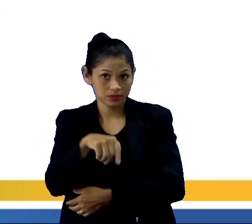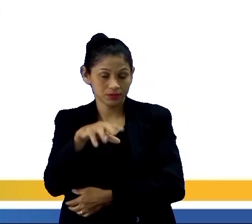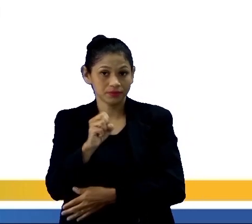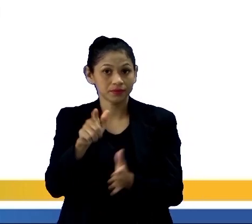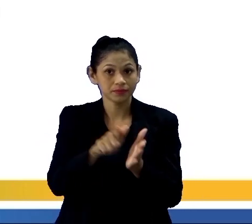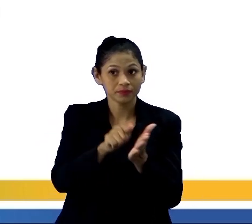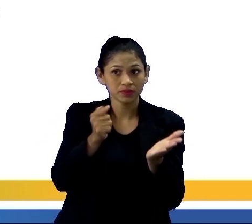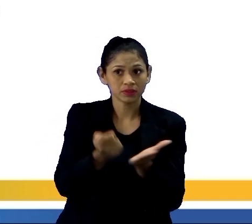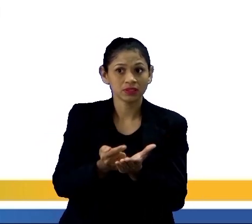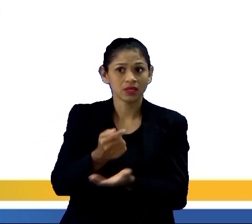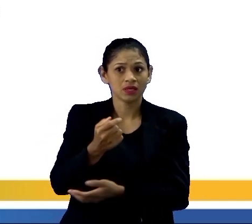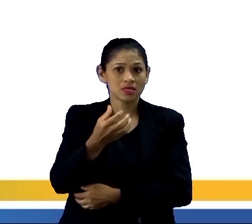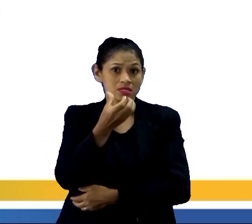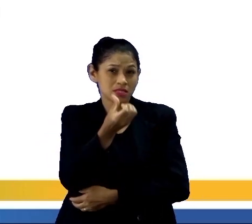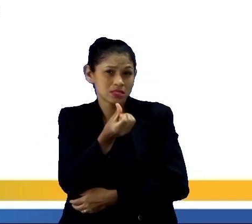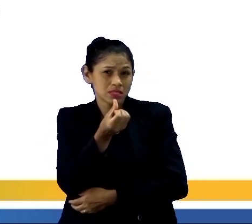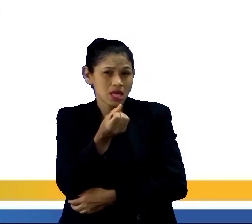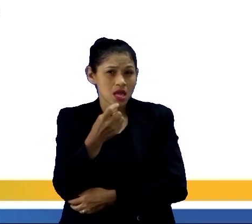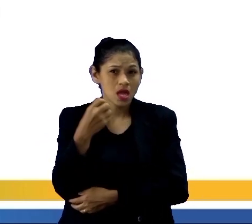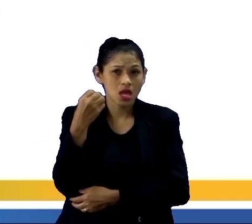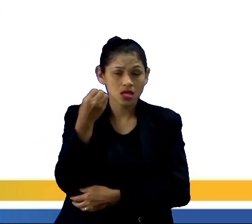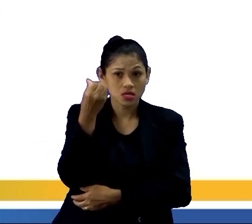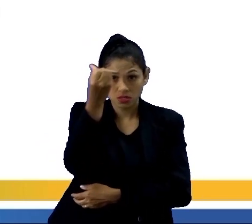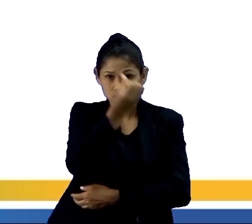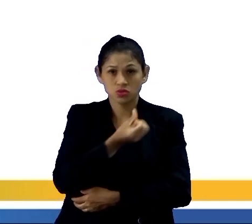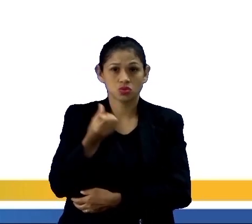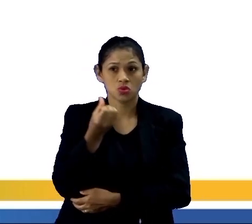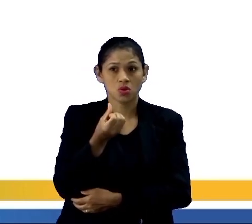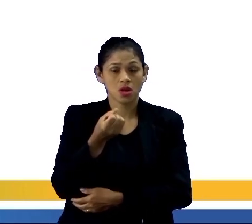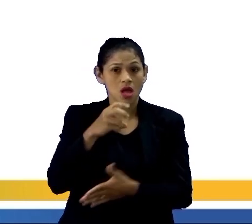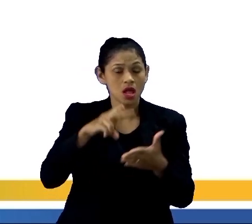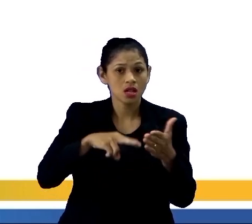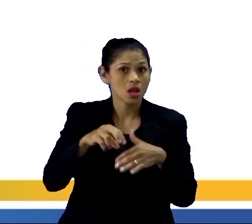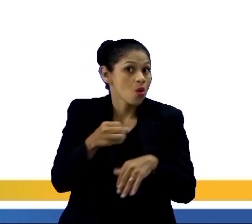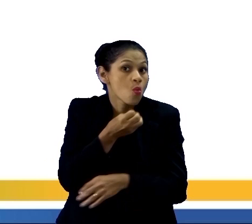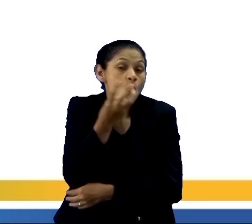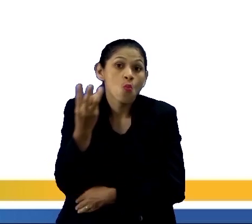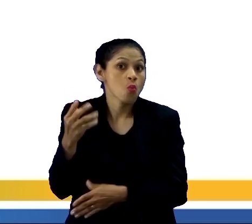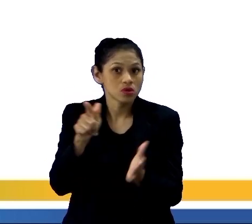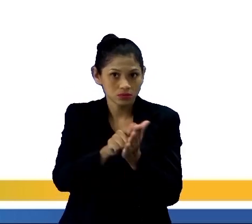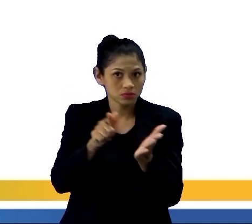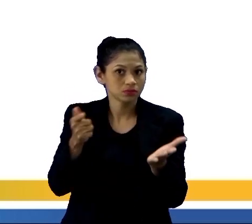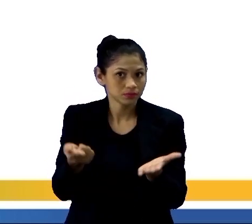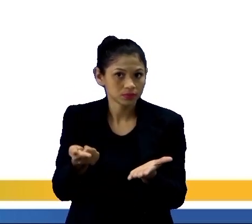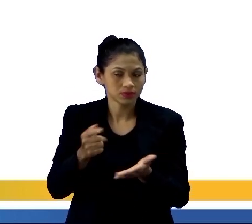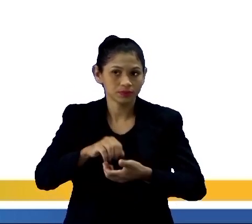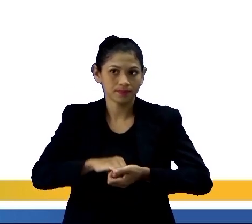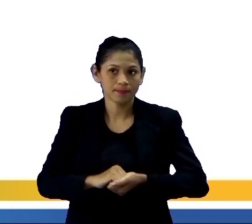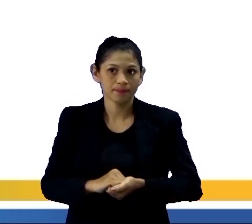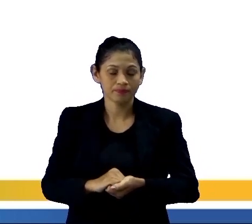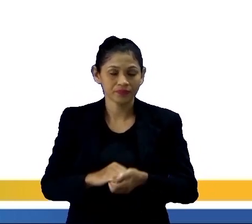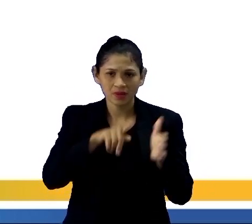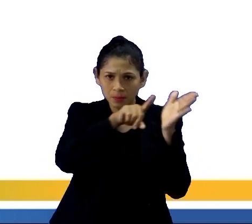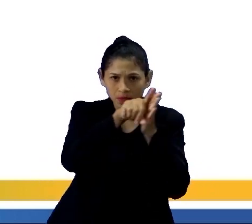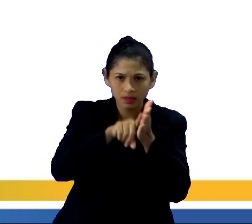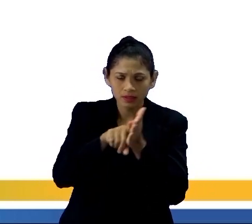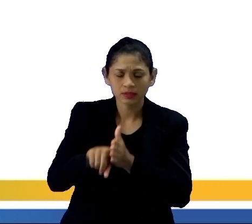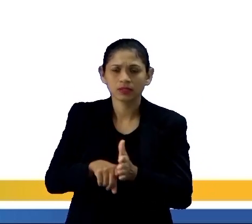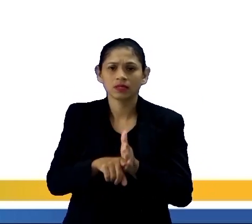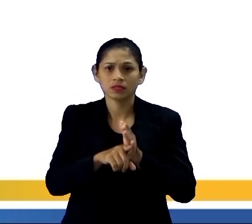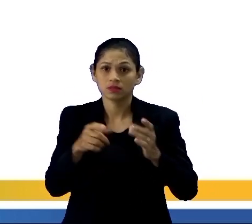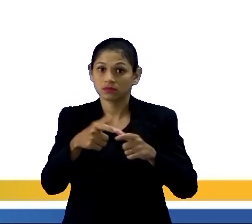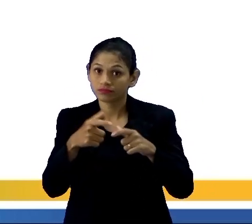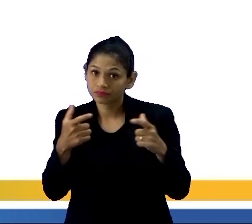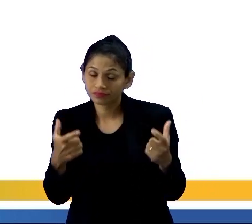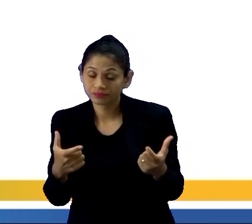horas, ele vai ler quantas páginas? Eu representei por X. Devemos analisar as grandezas. Se